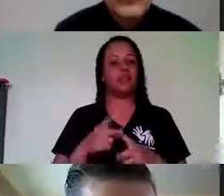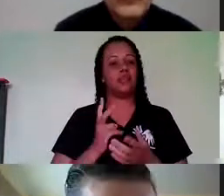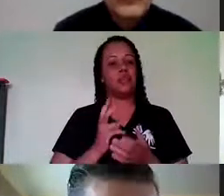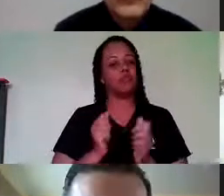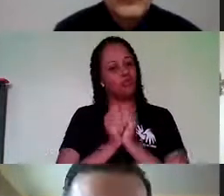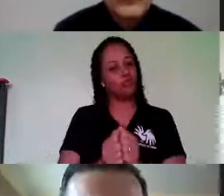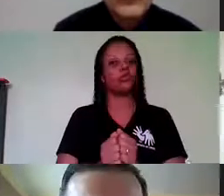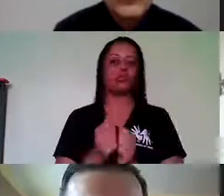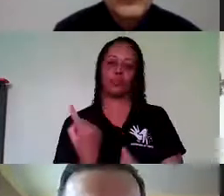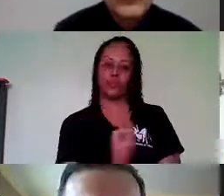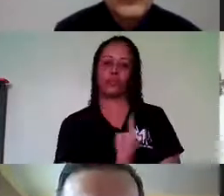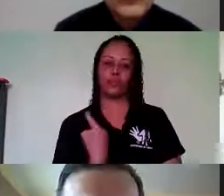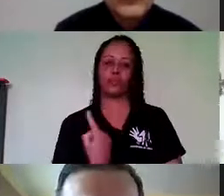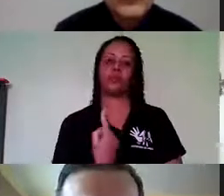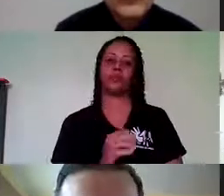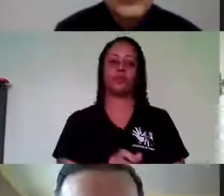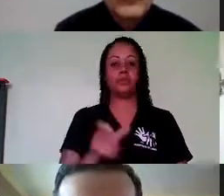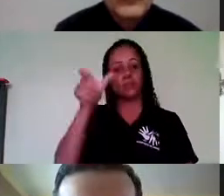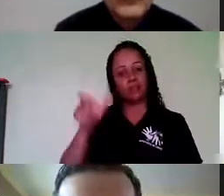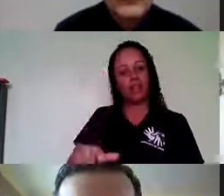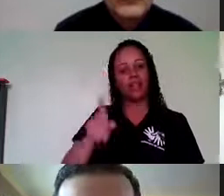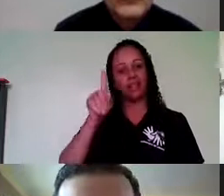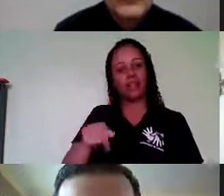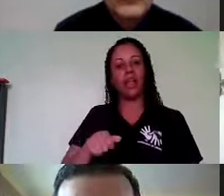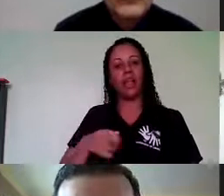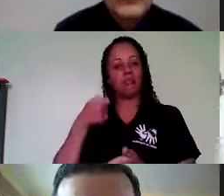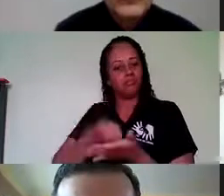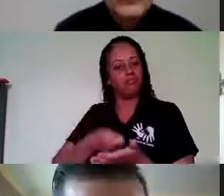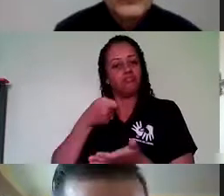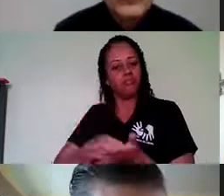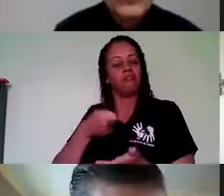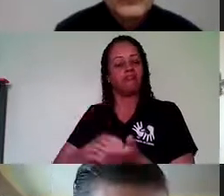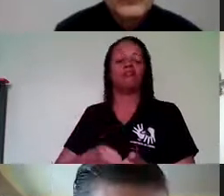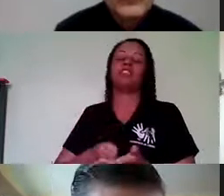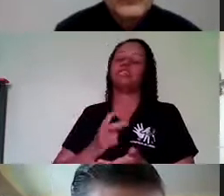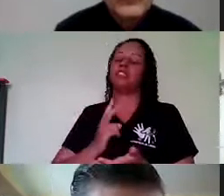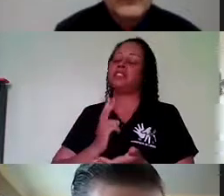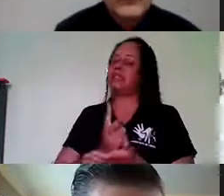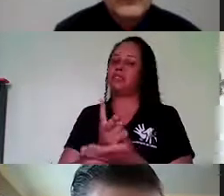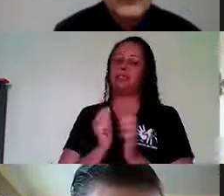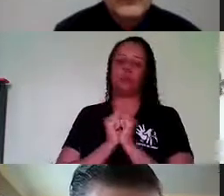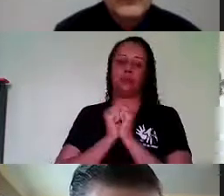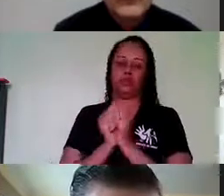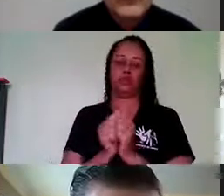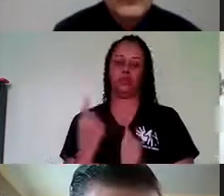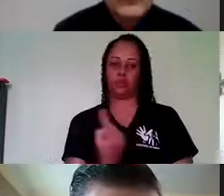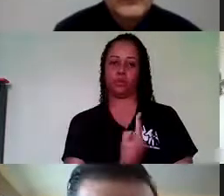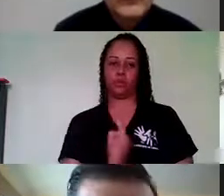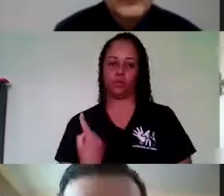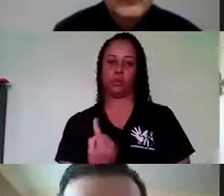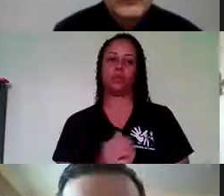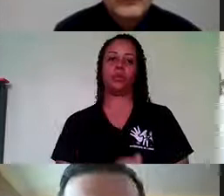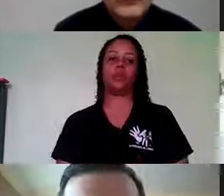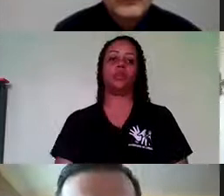Então, é realmente um velho guerreiro aí que está sempre na luta conosco, né? Falar